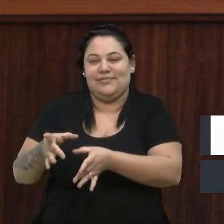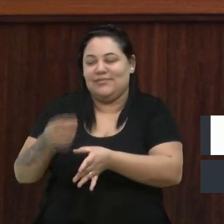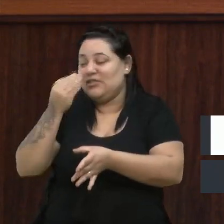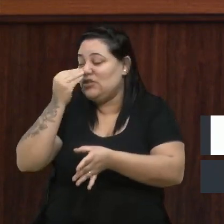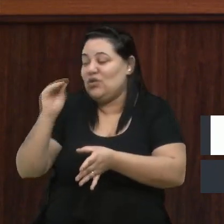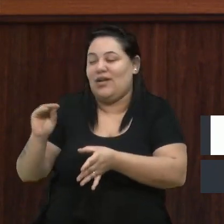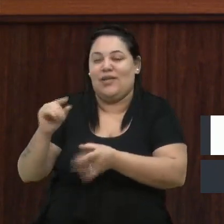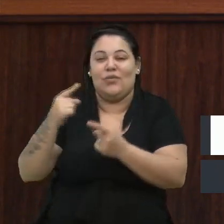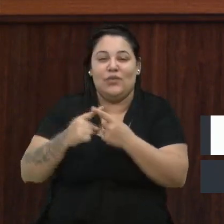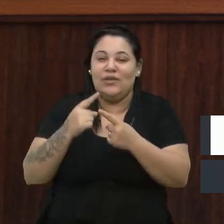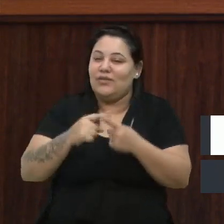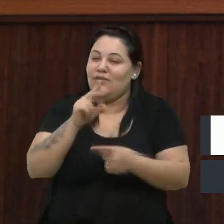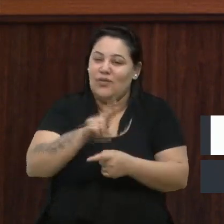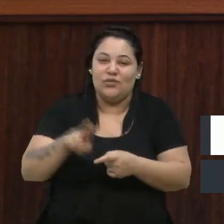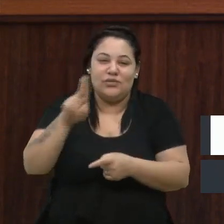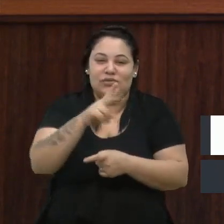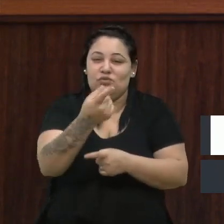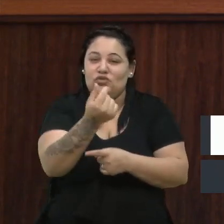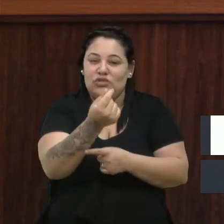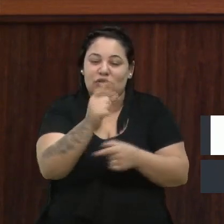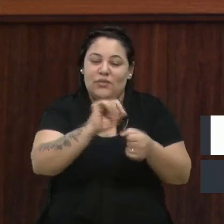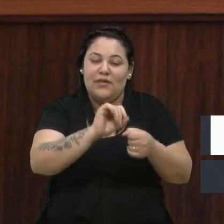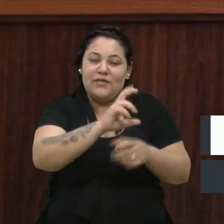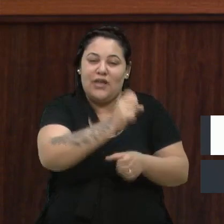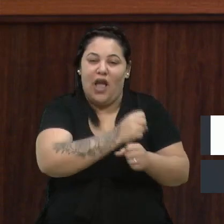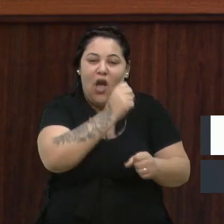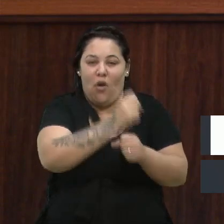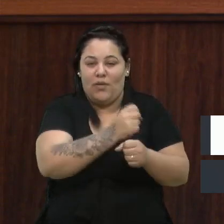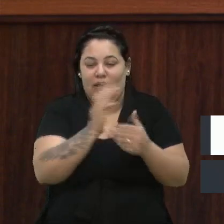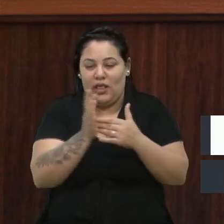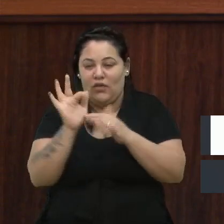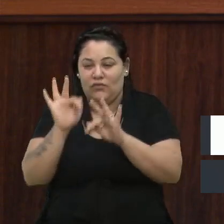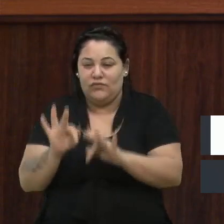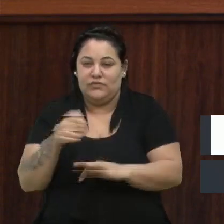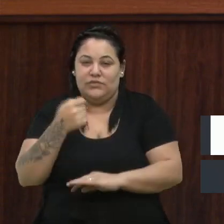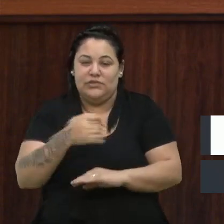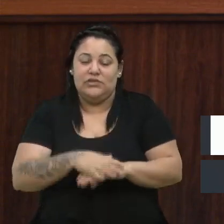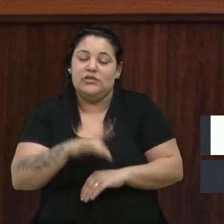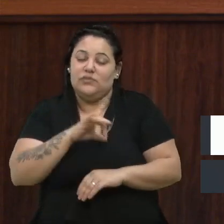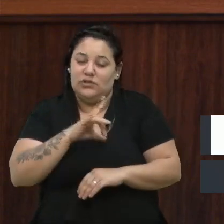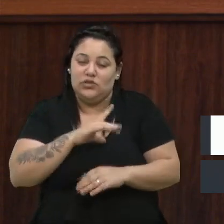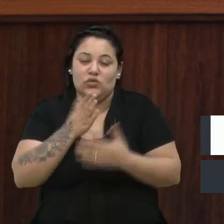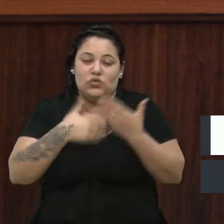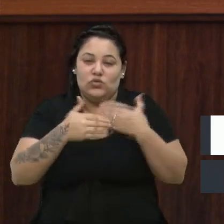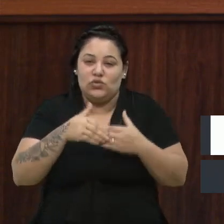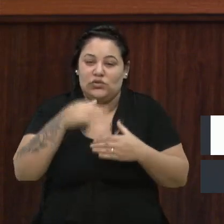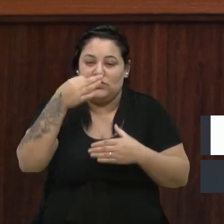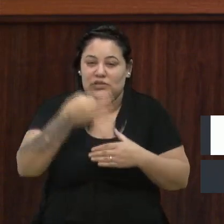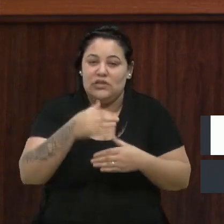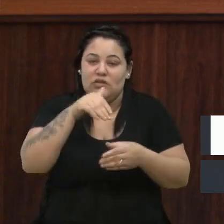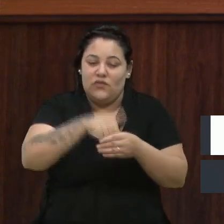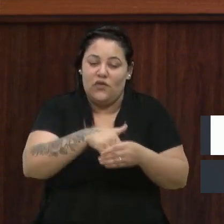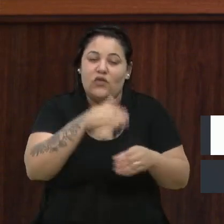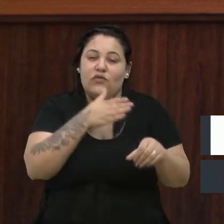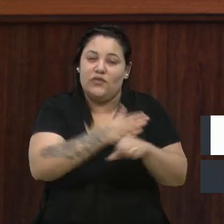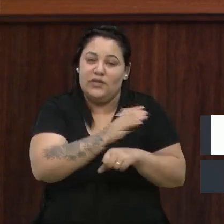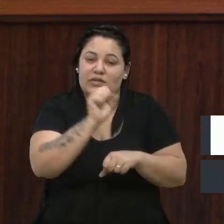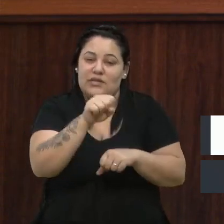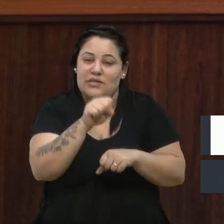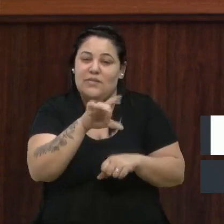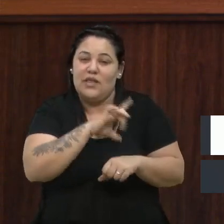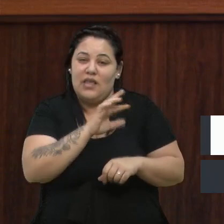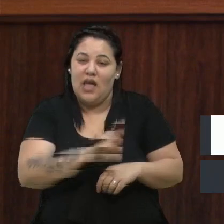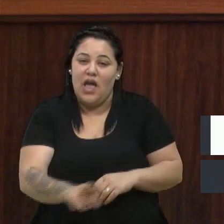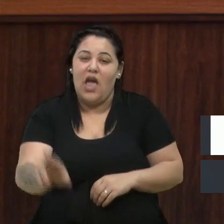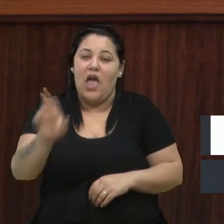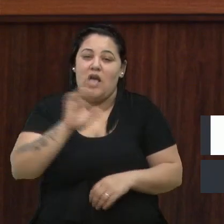sendo efetivada a aplicação desta emenda. Então, com toda certeza, eu votarei favorável para que a gente tenha a resposta desse